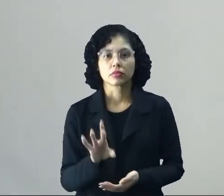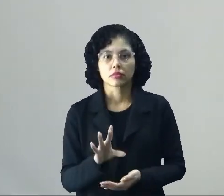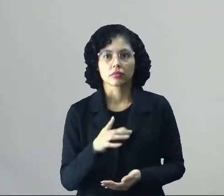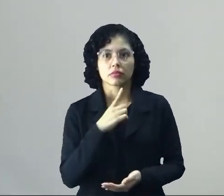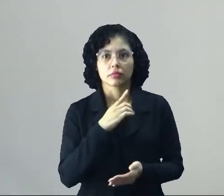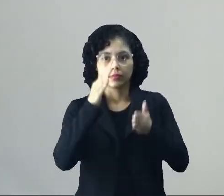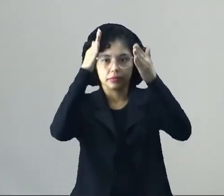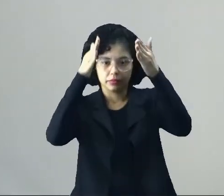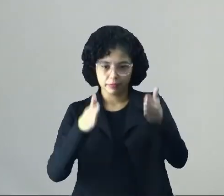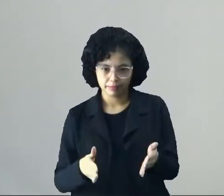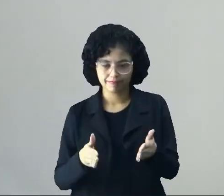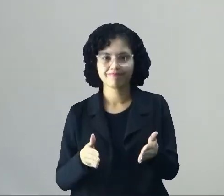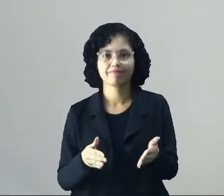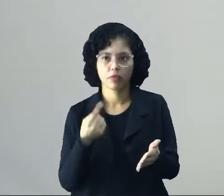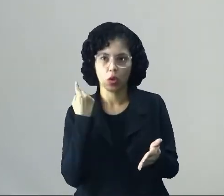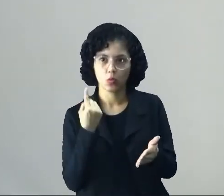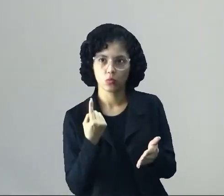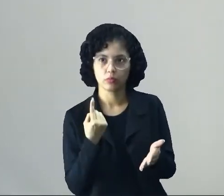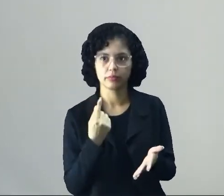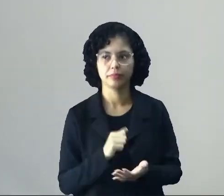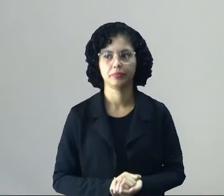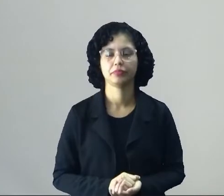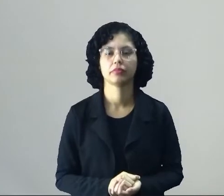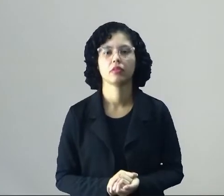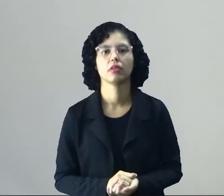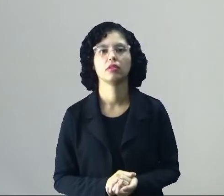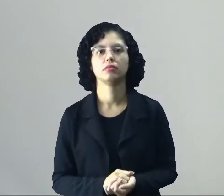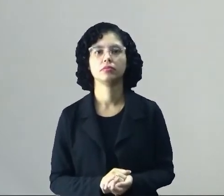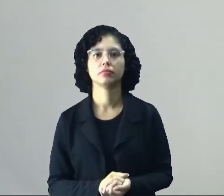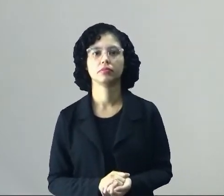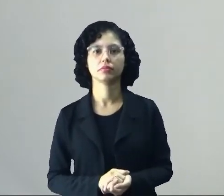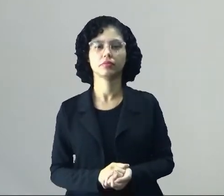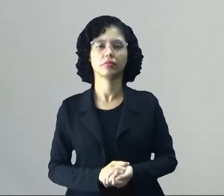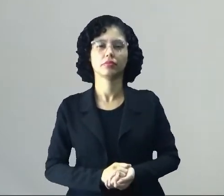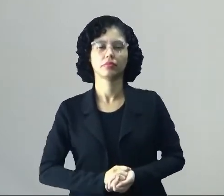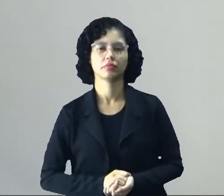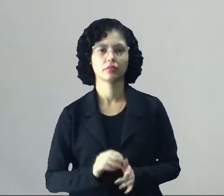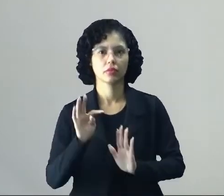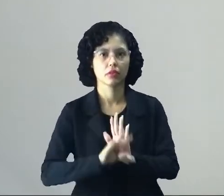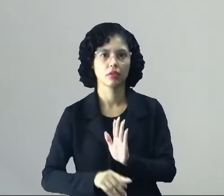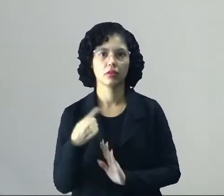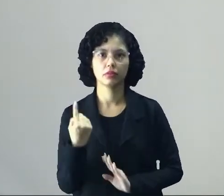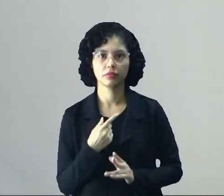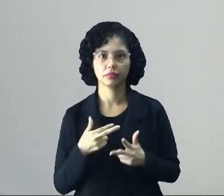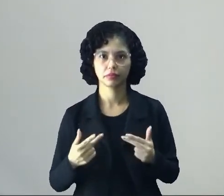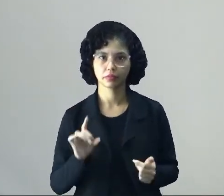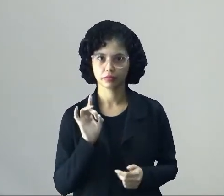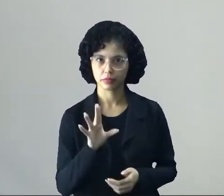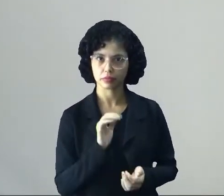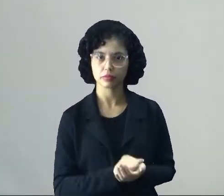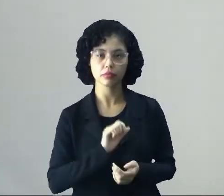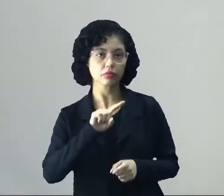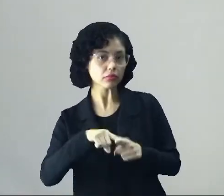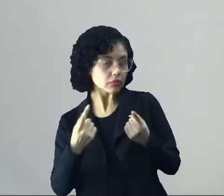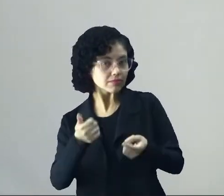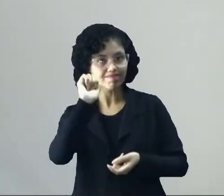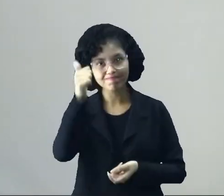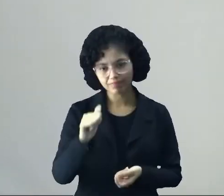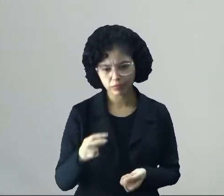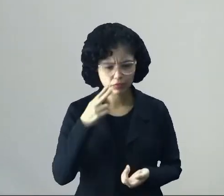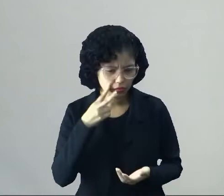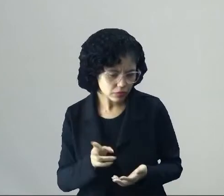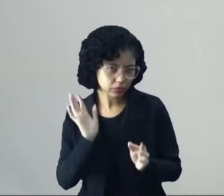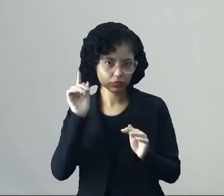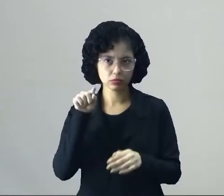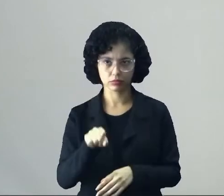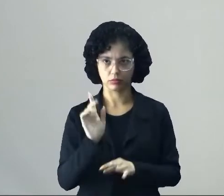mais que esteja ali uma linha reta, né? Você olha para aquele texto, seja uma coisa só, mas se o avaliador observa que tem um